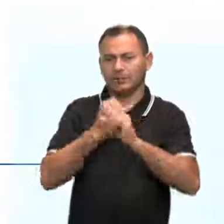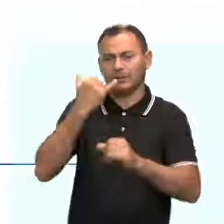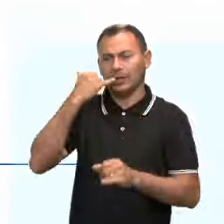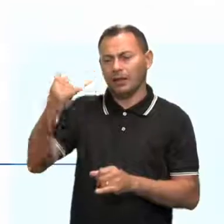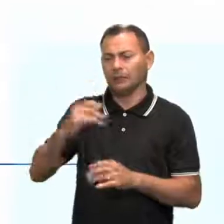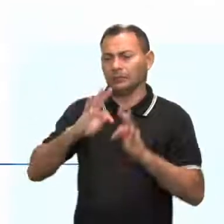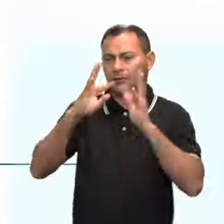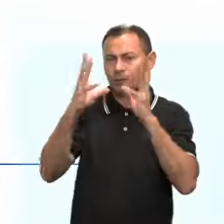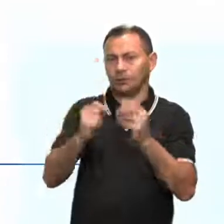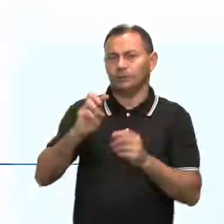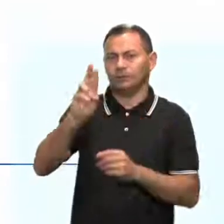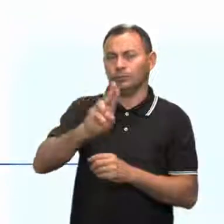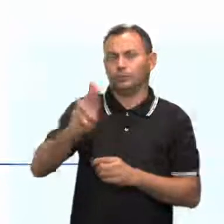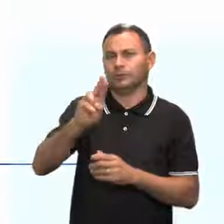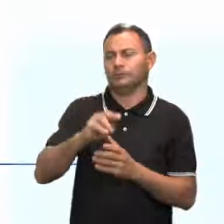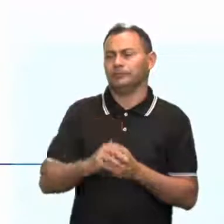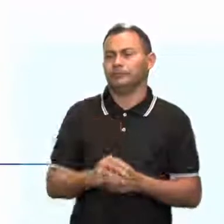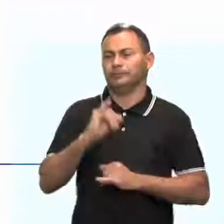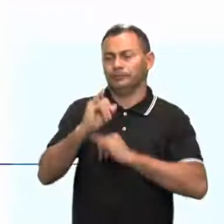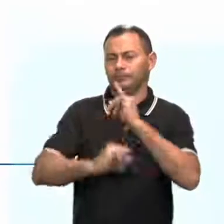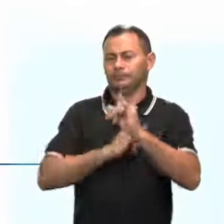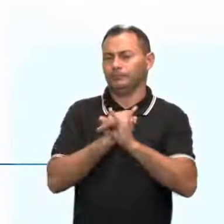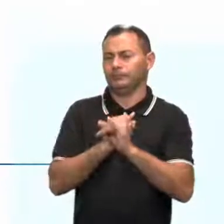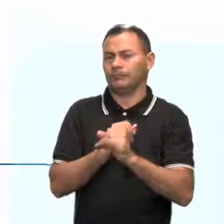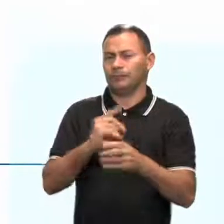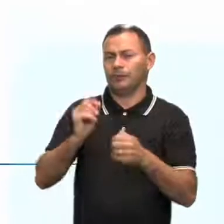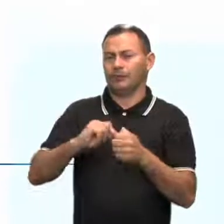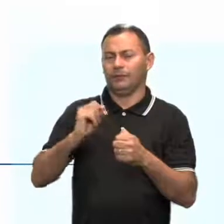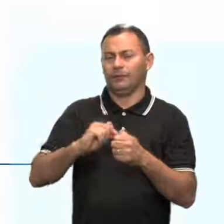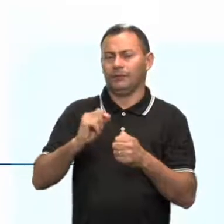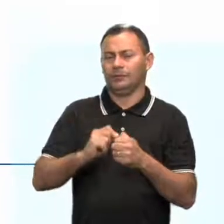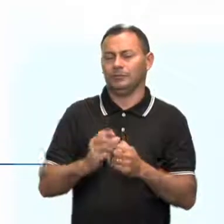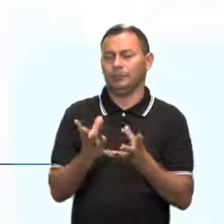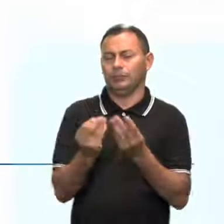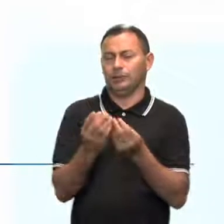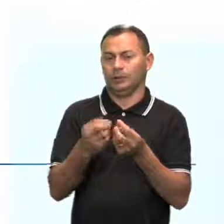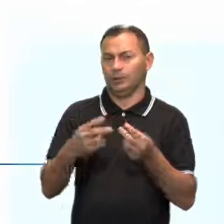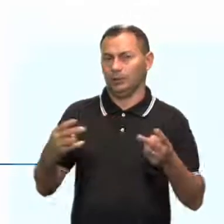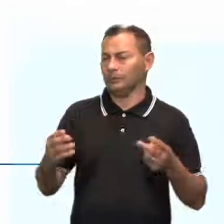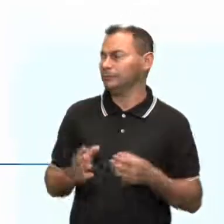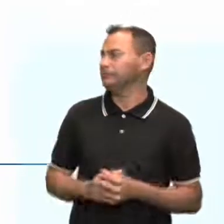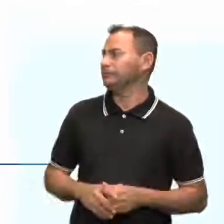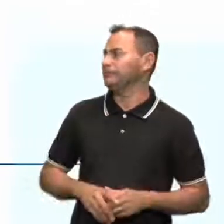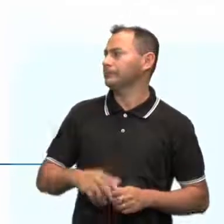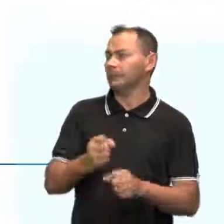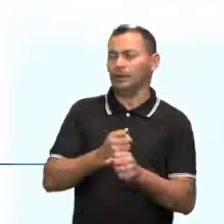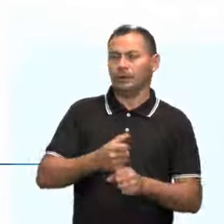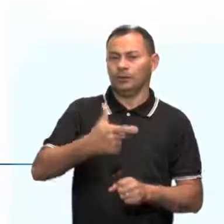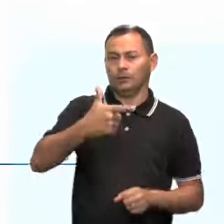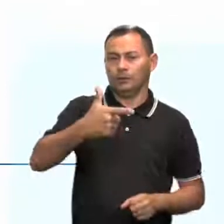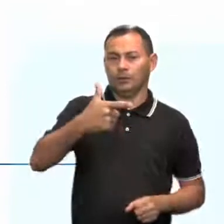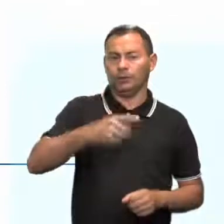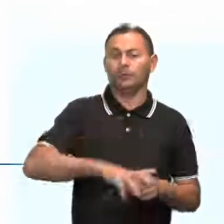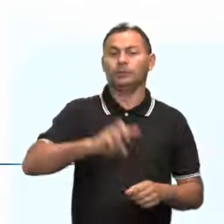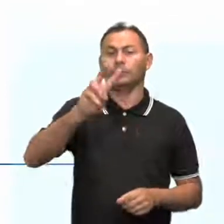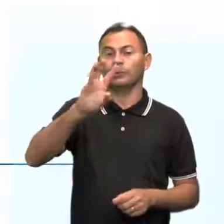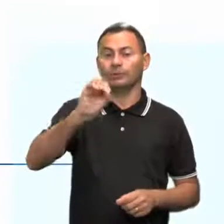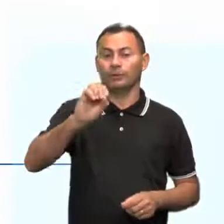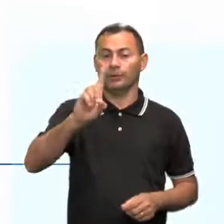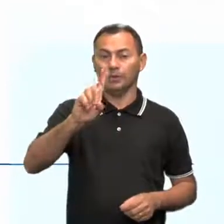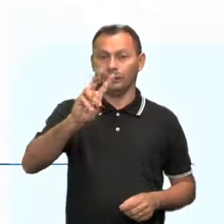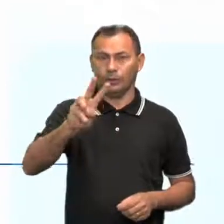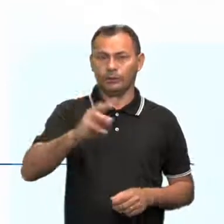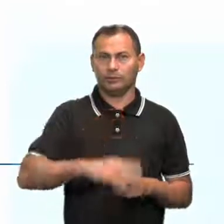celular, todo mundo utiliza a internet para fazer muita coisa. E depois, em 2012, veio o 4G com um avanço